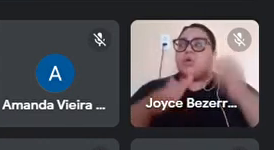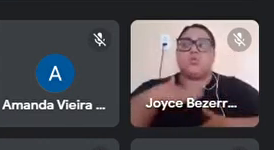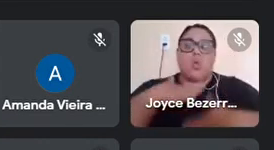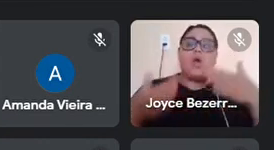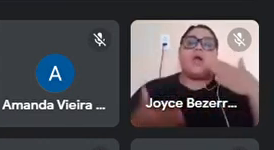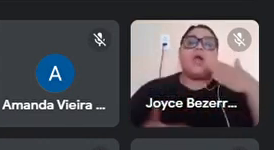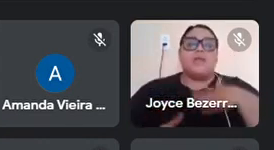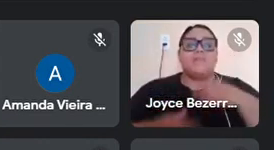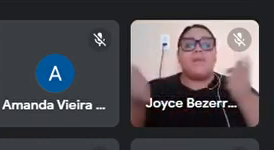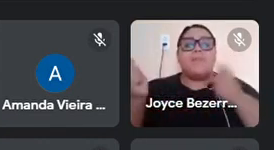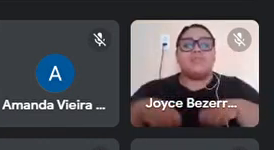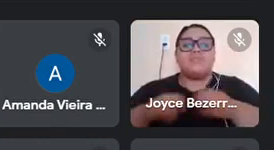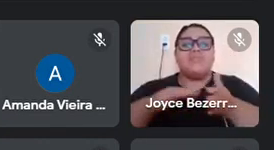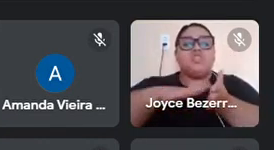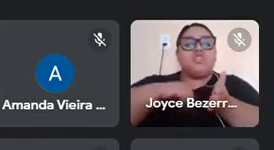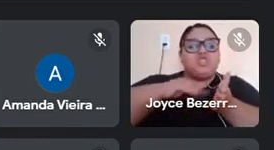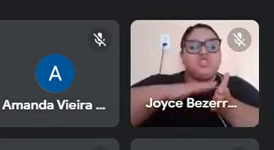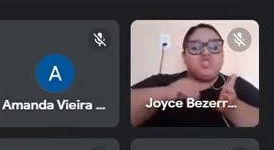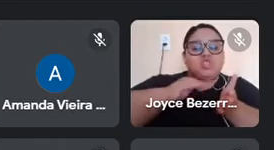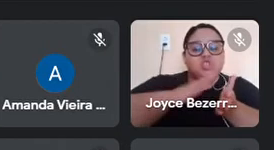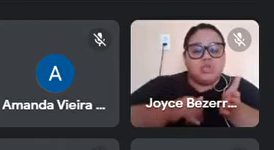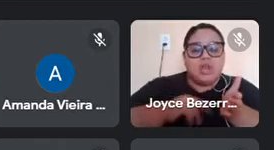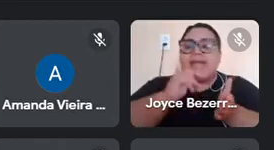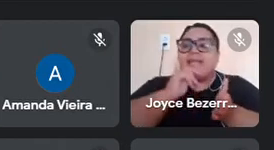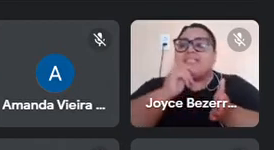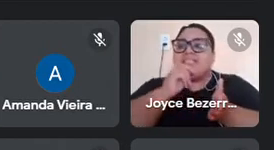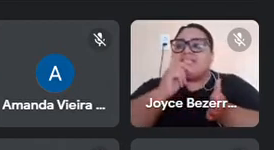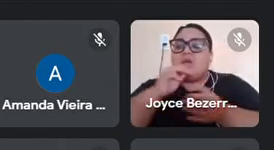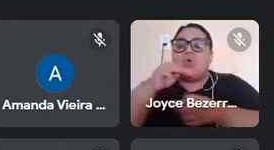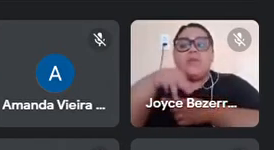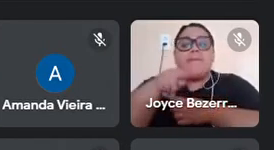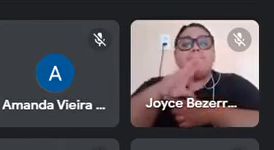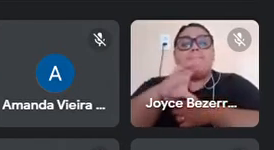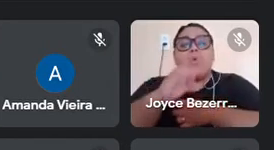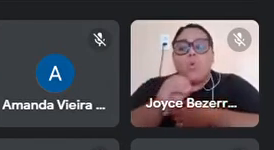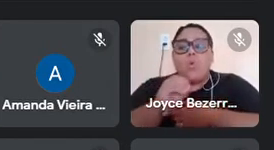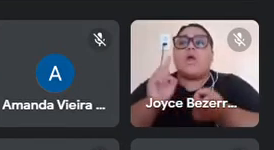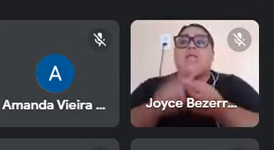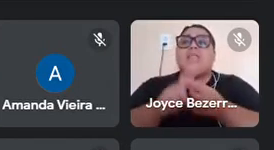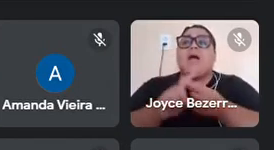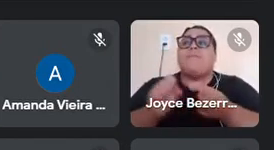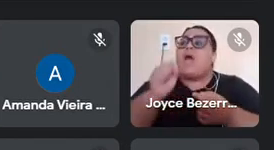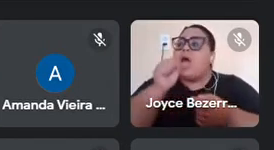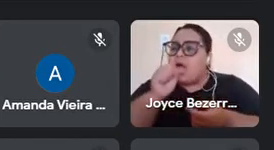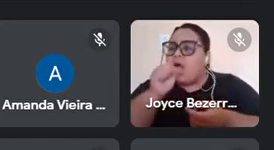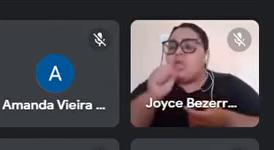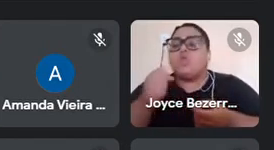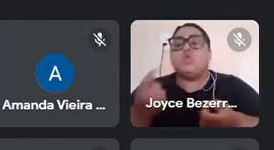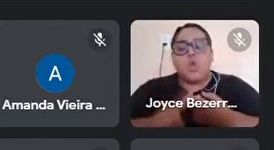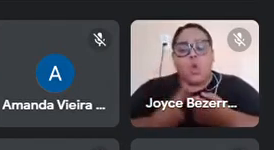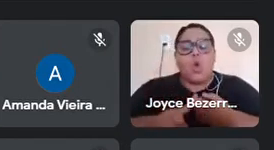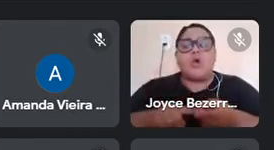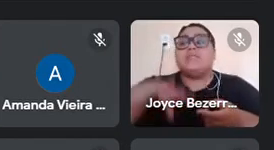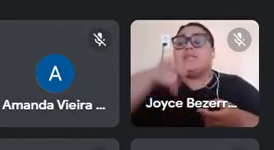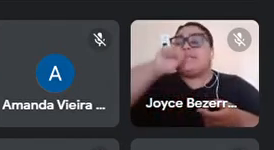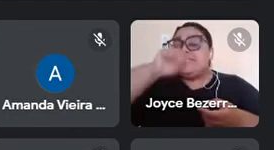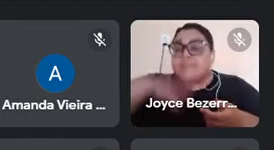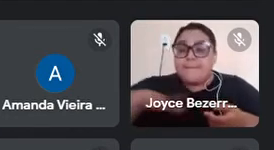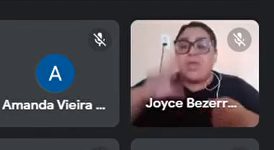aquele micro-organismo. Produção de muco, a tosse, estimular espirro, para tentar